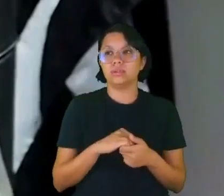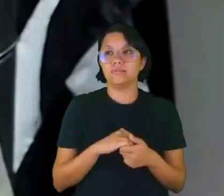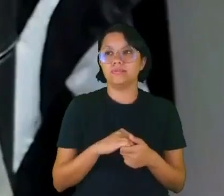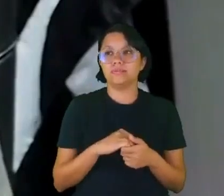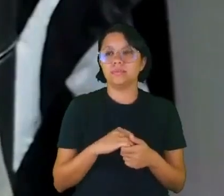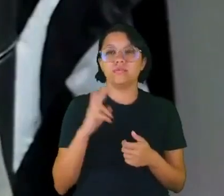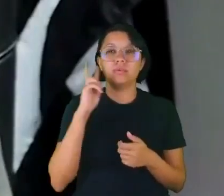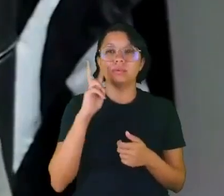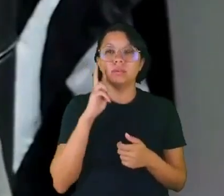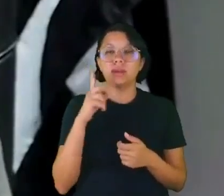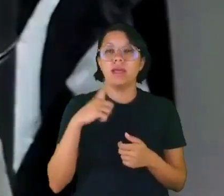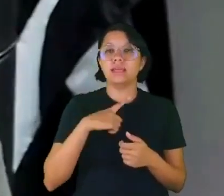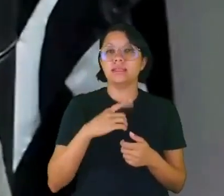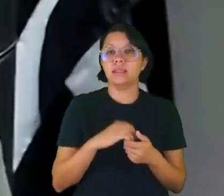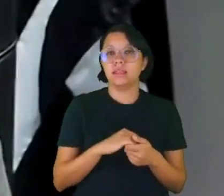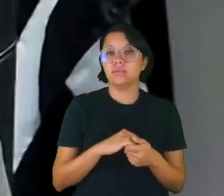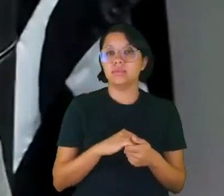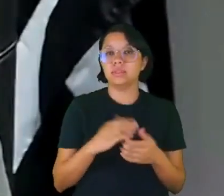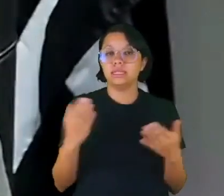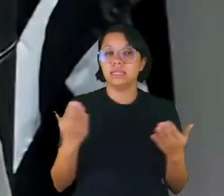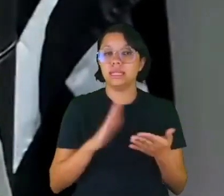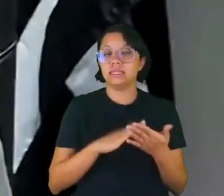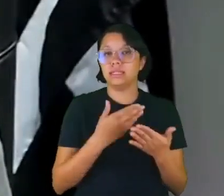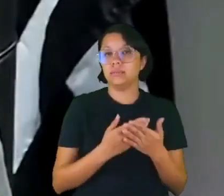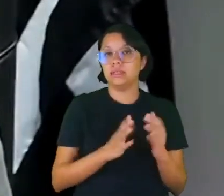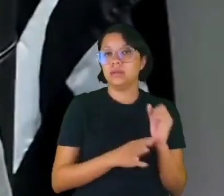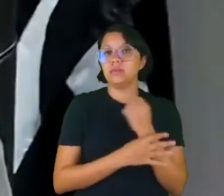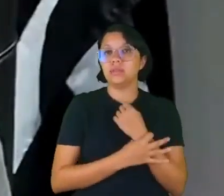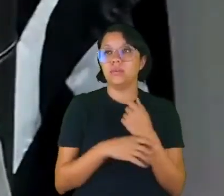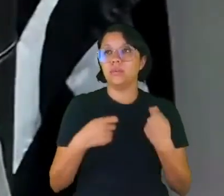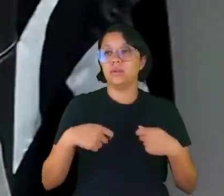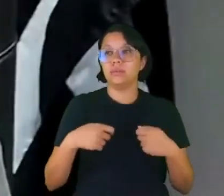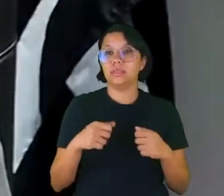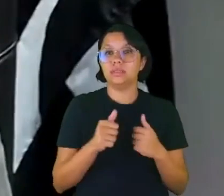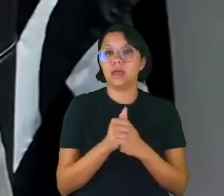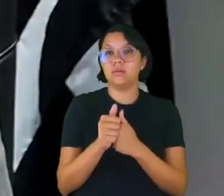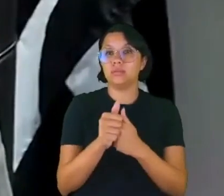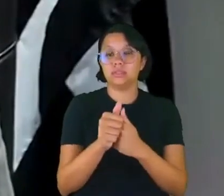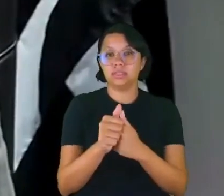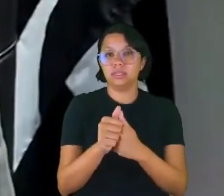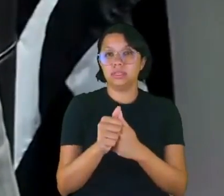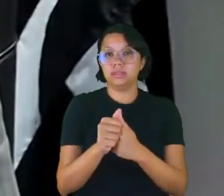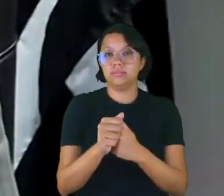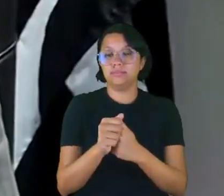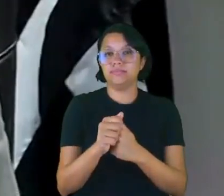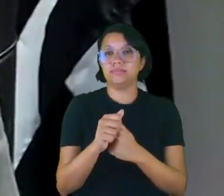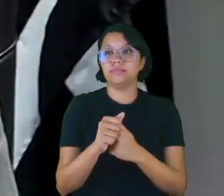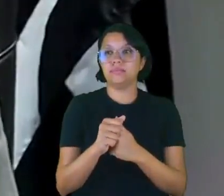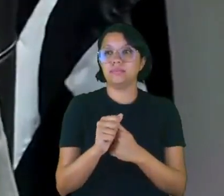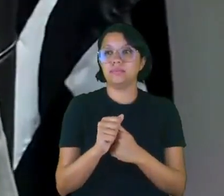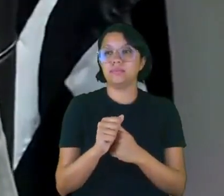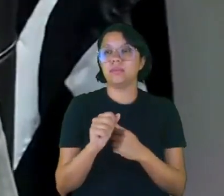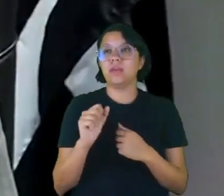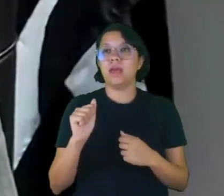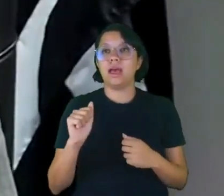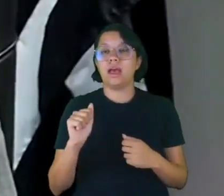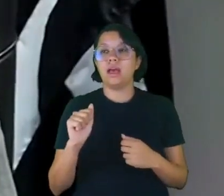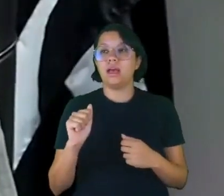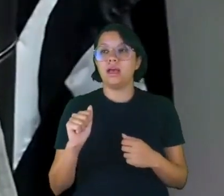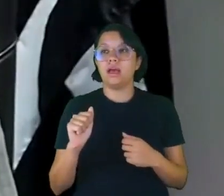aí nós vamos lembrar que nós temos que, nessa interpretação segura, nós temos que seguir a lexi, ou vale